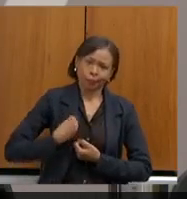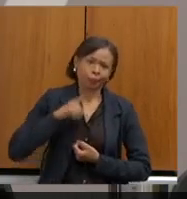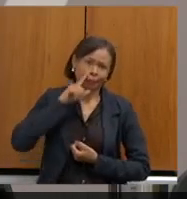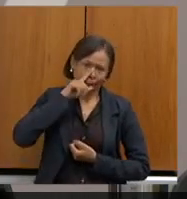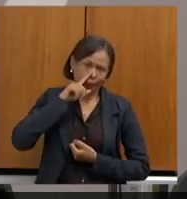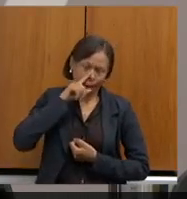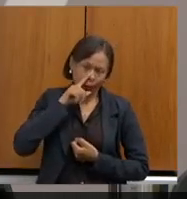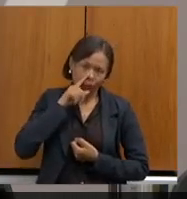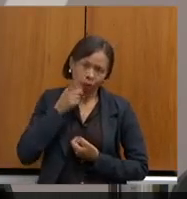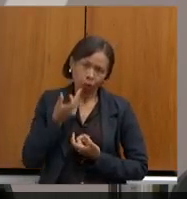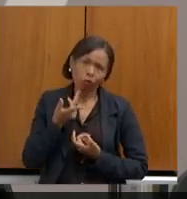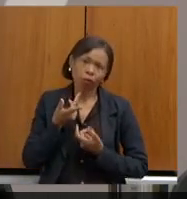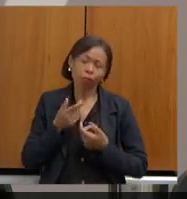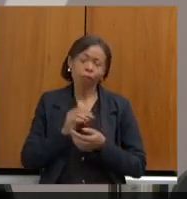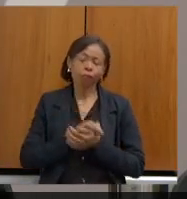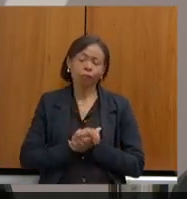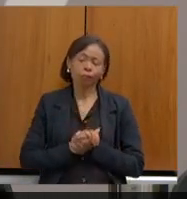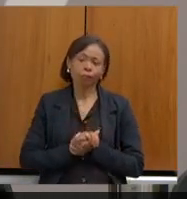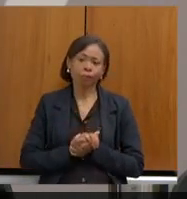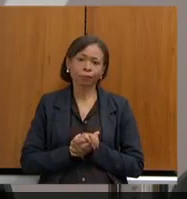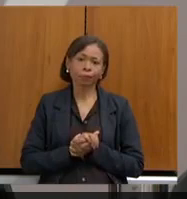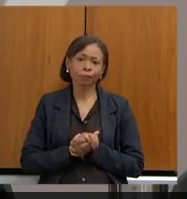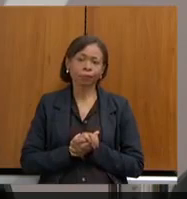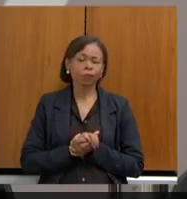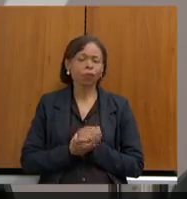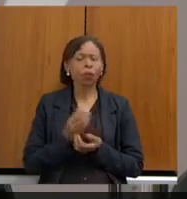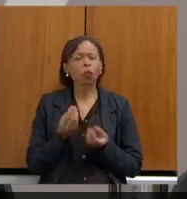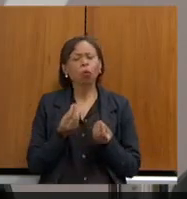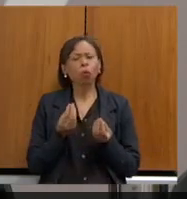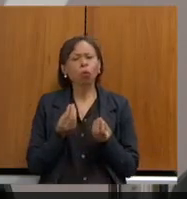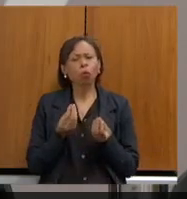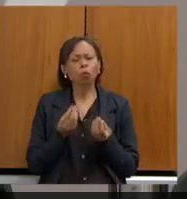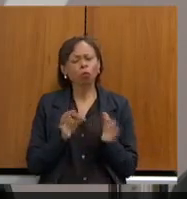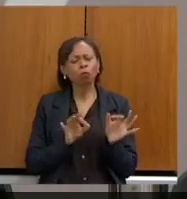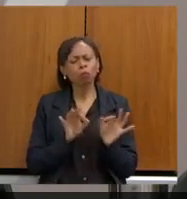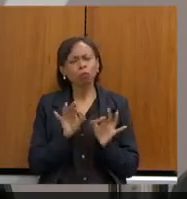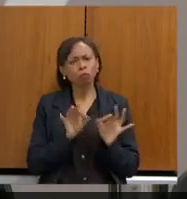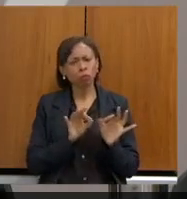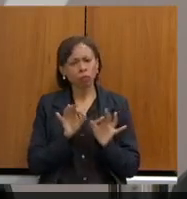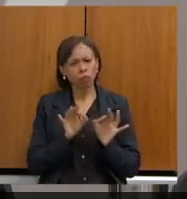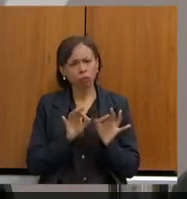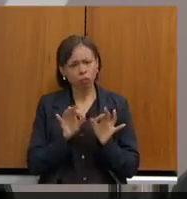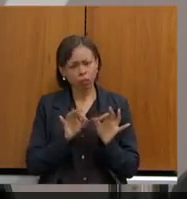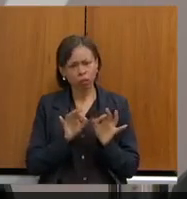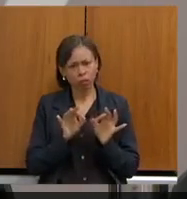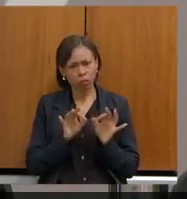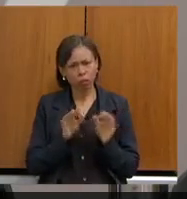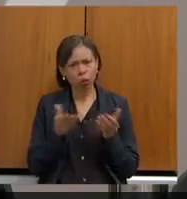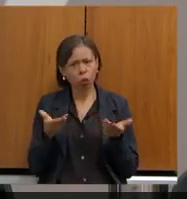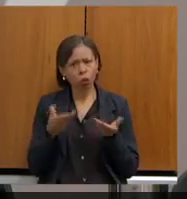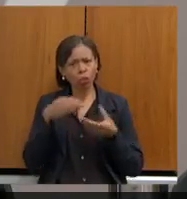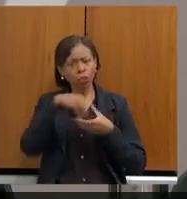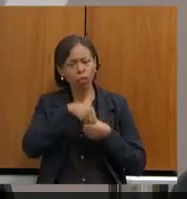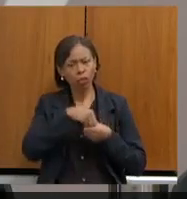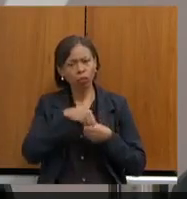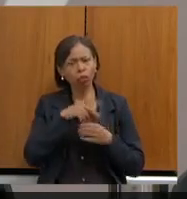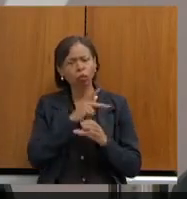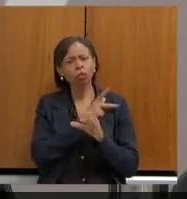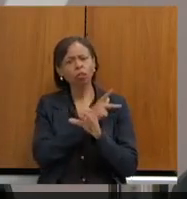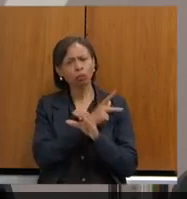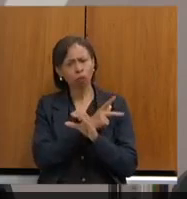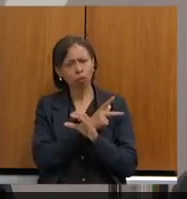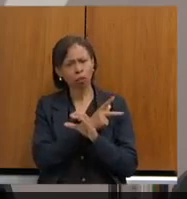deixando a cidade desse protegido em qual o planejamento que existe na hoje na Polícia Civil